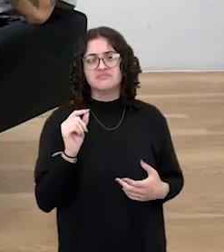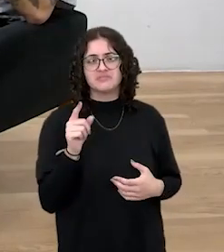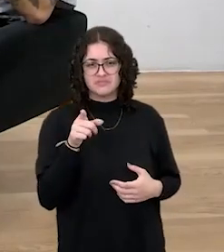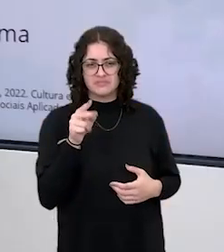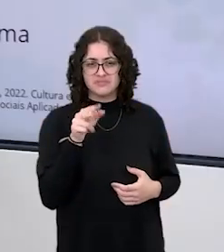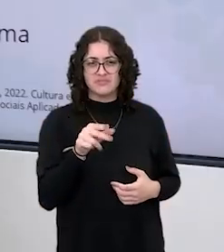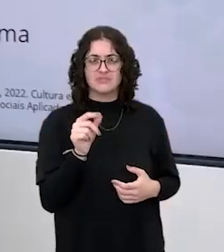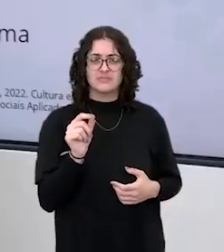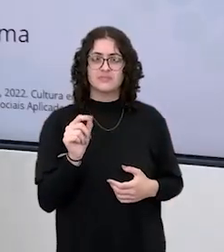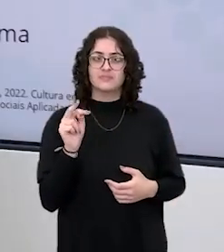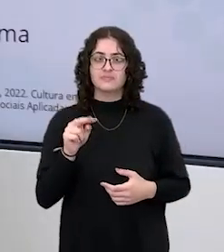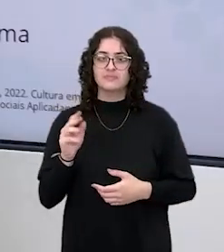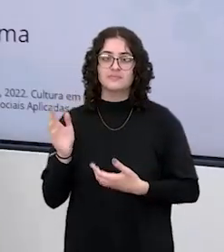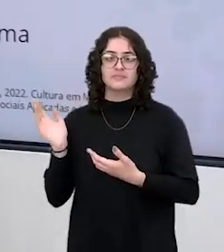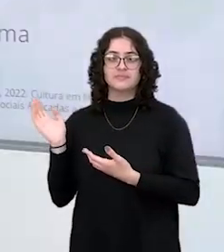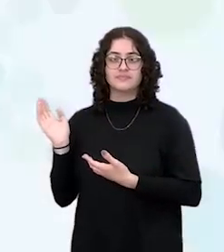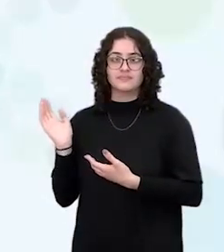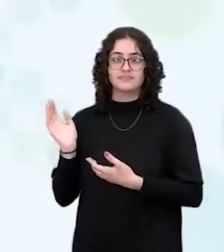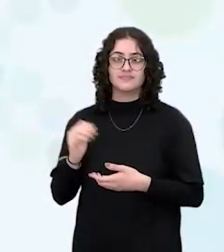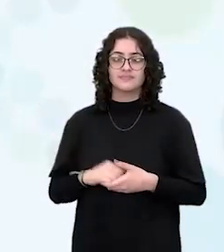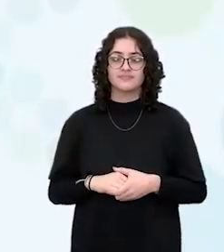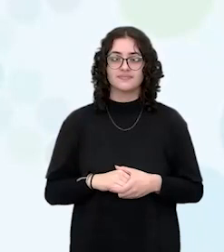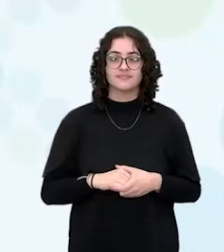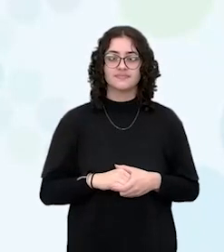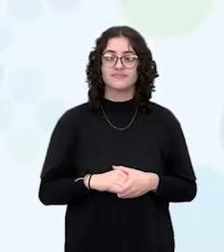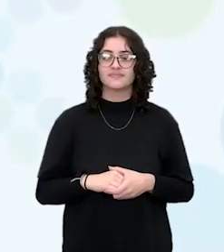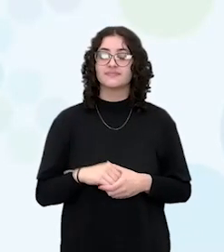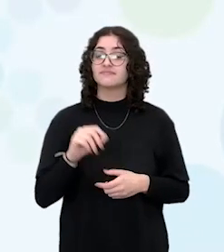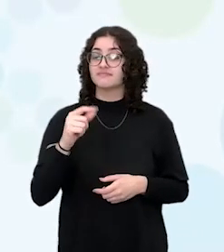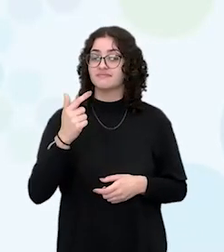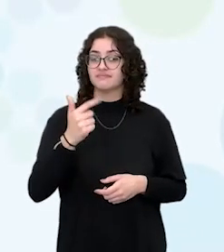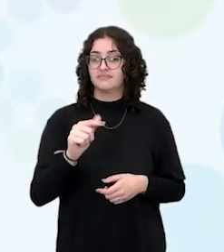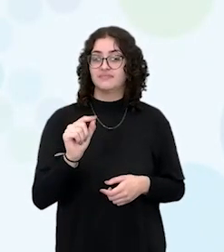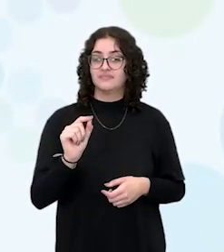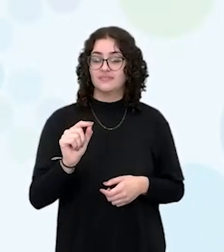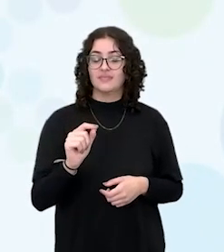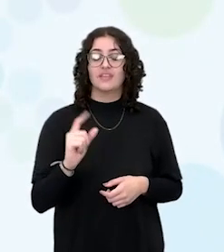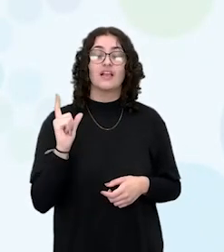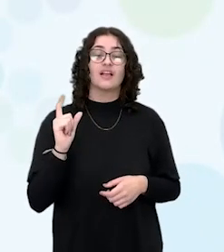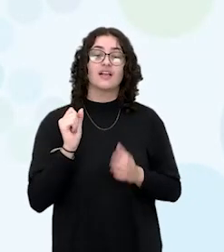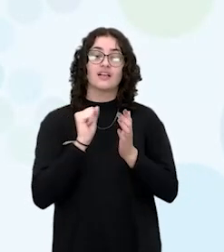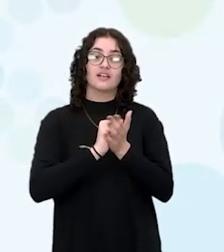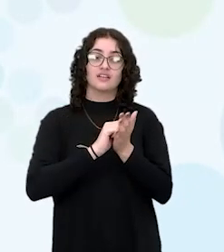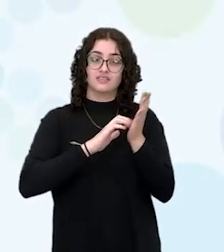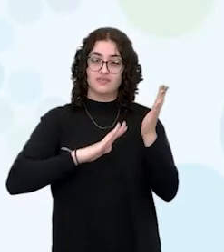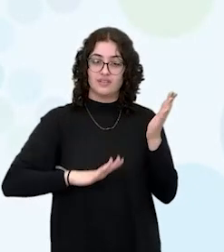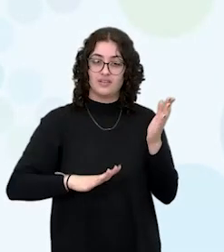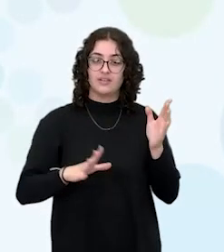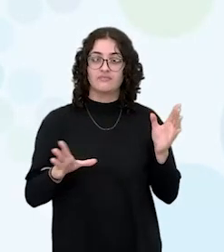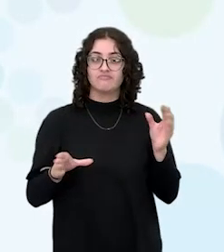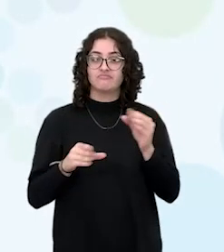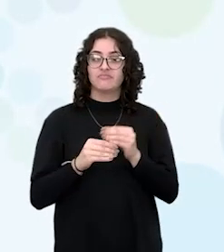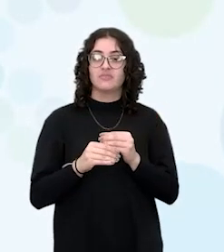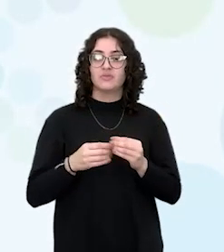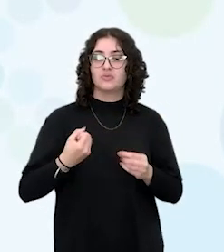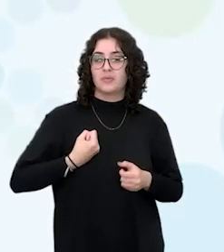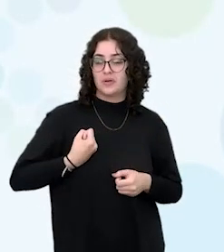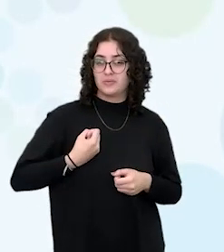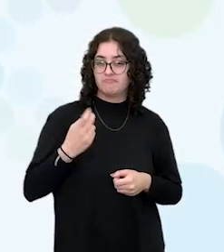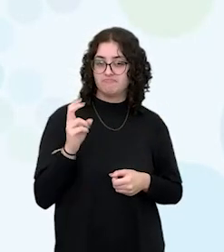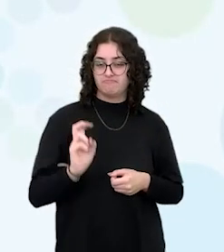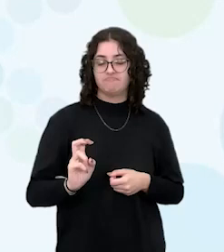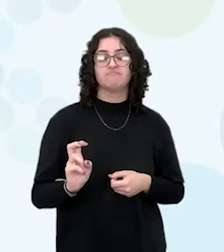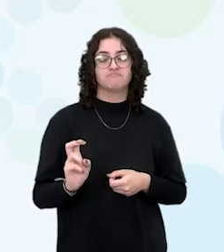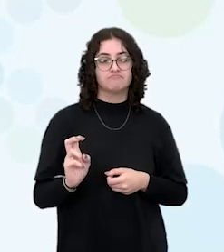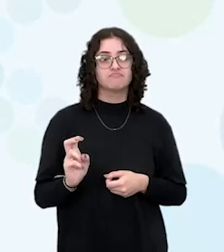viram aqui? Coloca no LED, olha lá. Olha, vocês já viram, mas vamos olhar aqui. A gente está na atividade integrada número 5, já